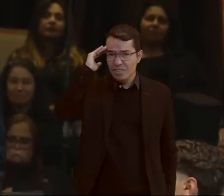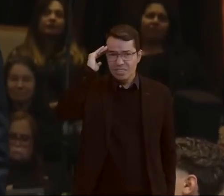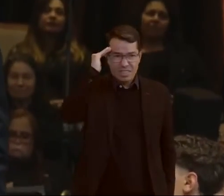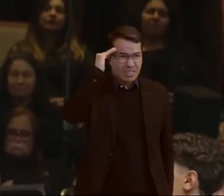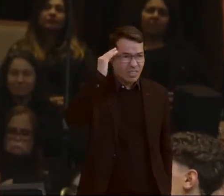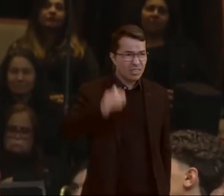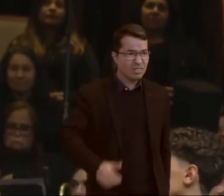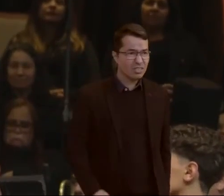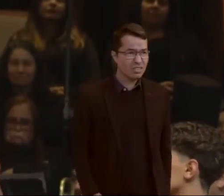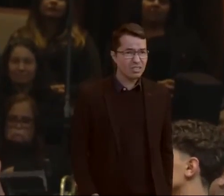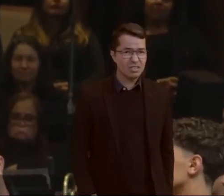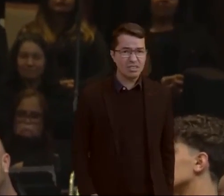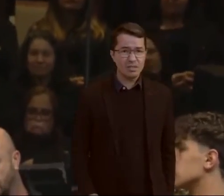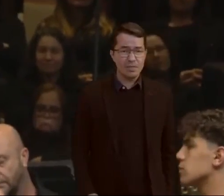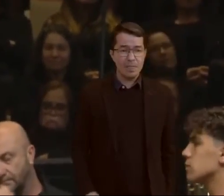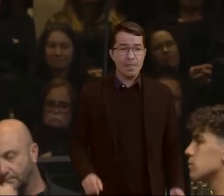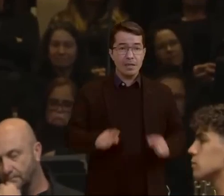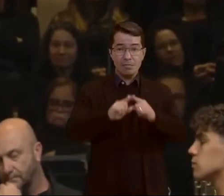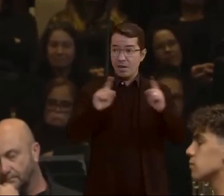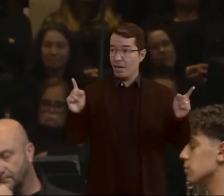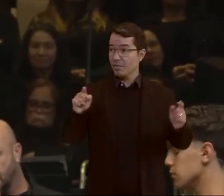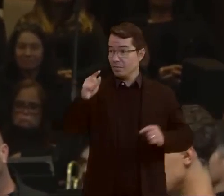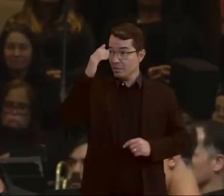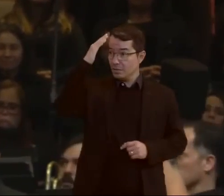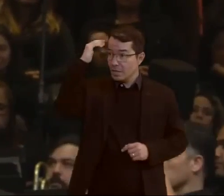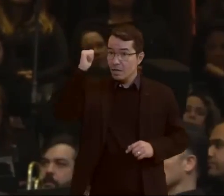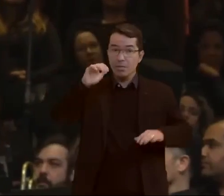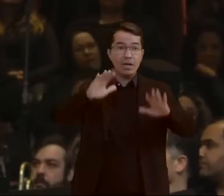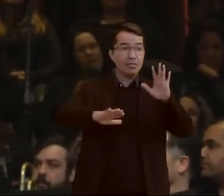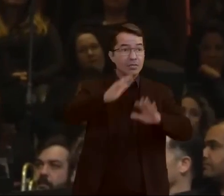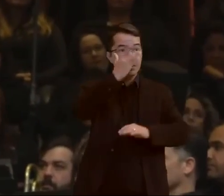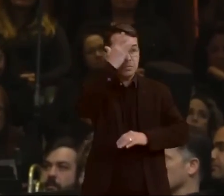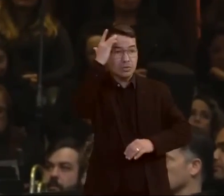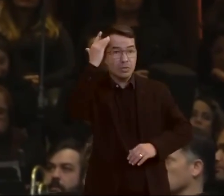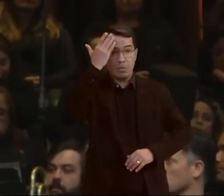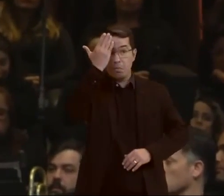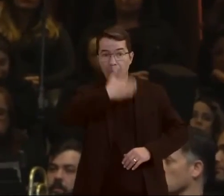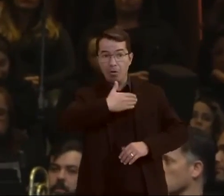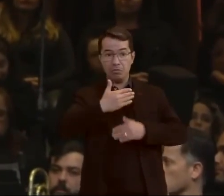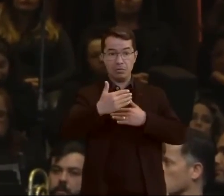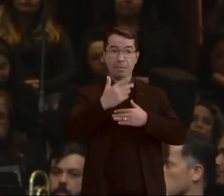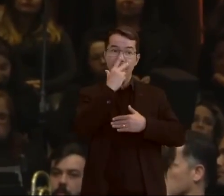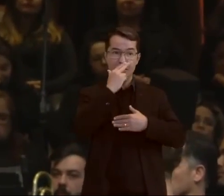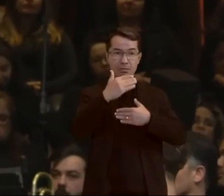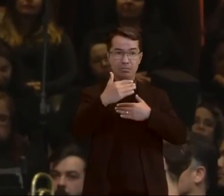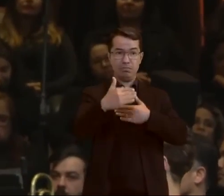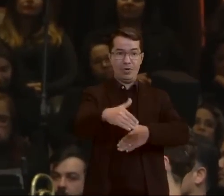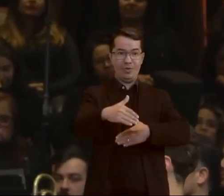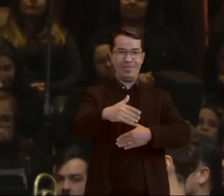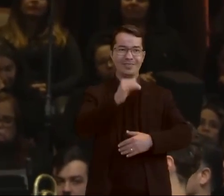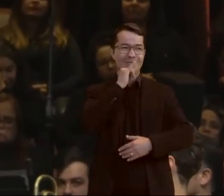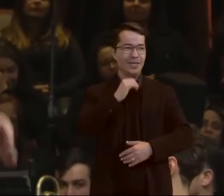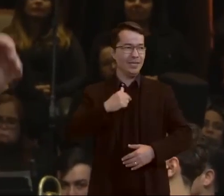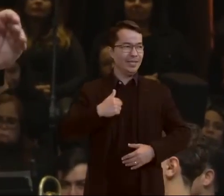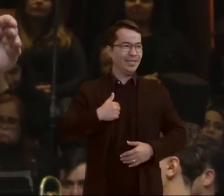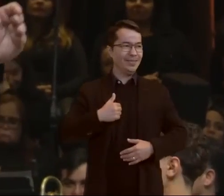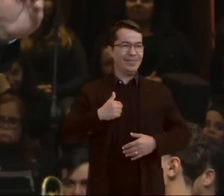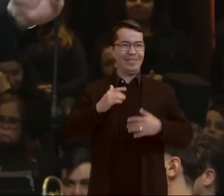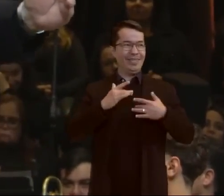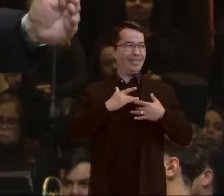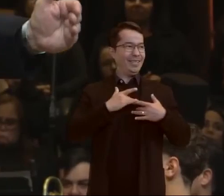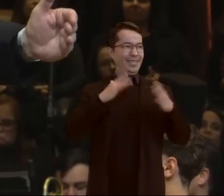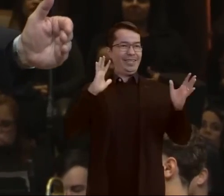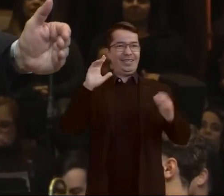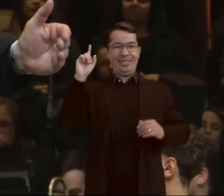Tem muita gente que não passa nem na primeira prova, meu amigo. Se converte, aceita Jesus, aí Jesus já